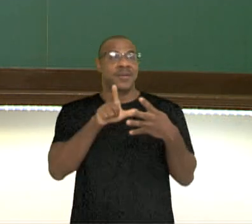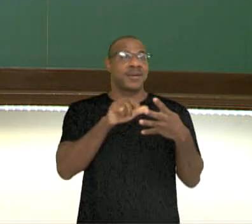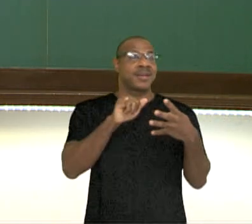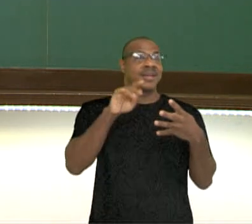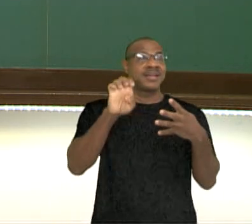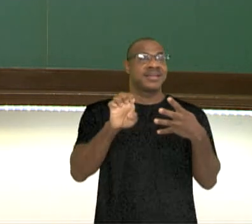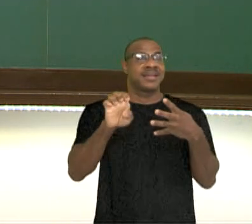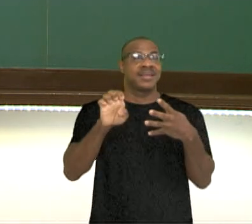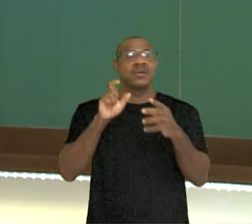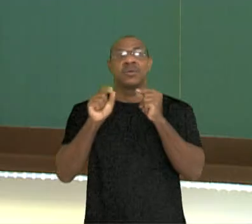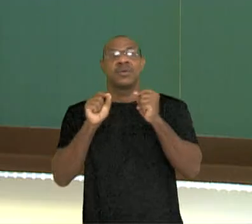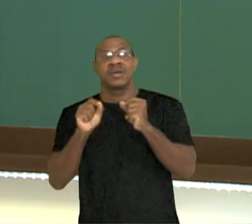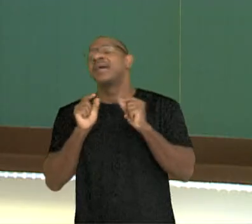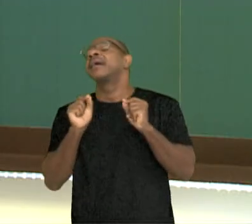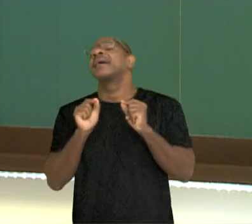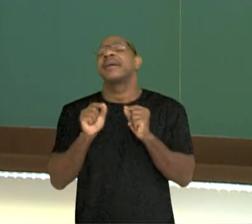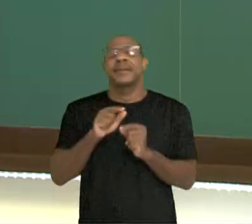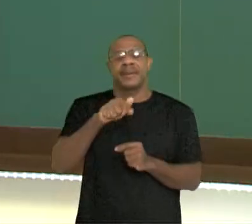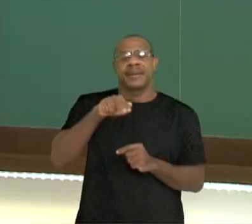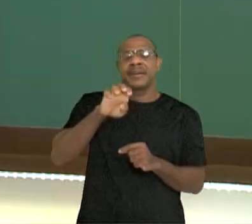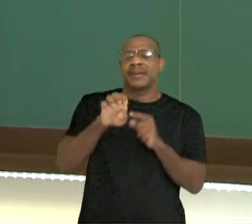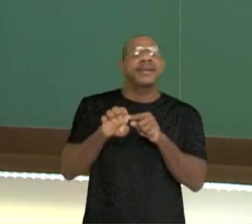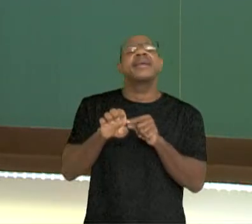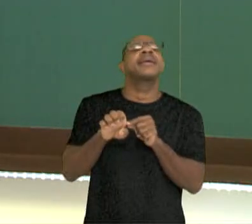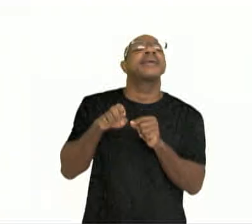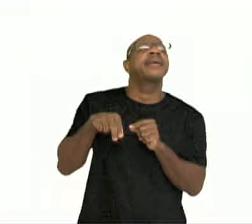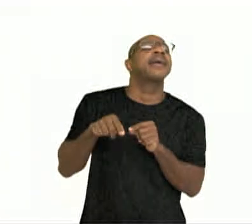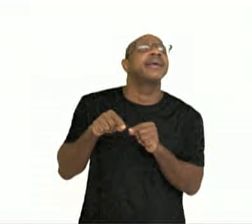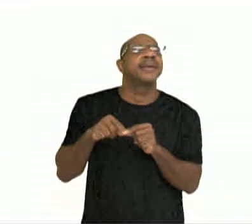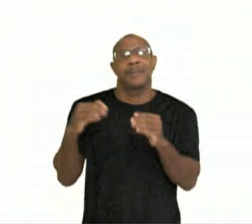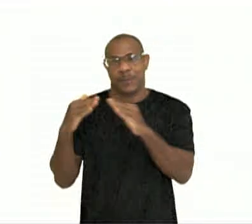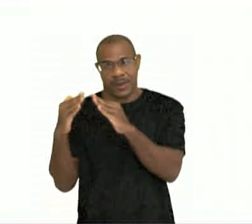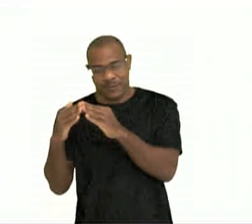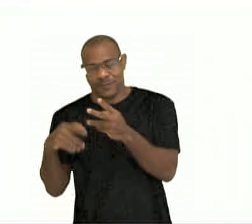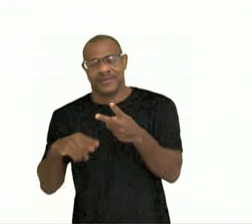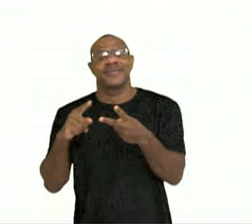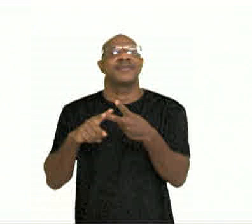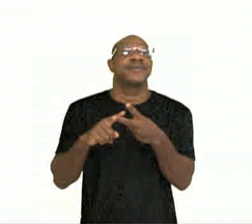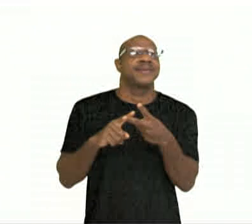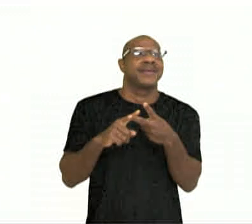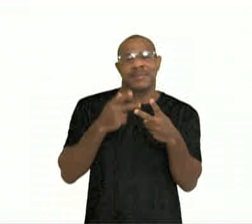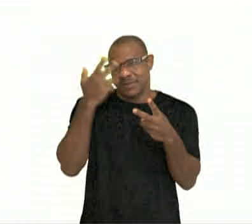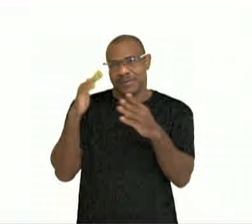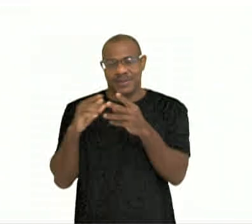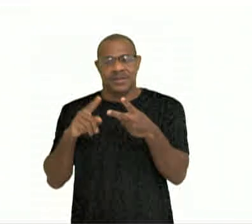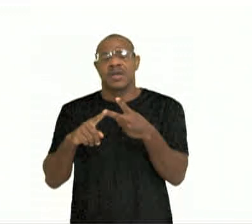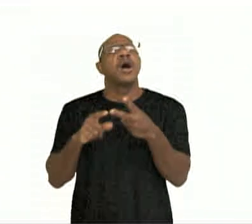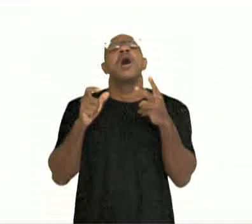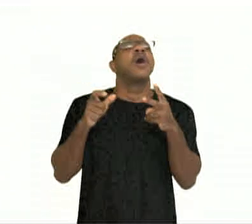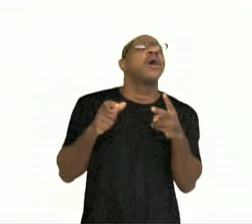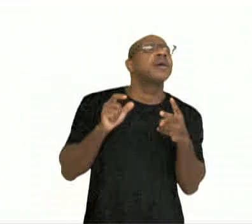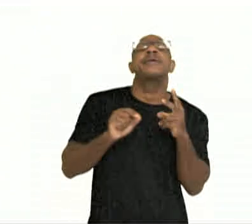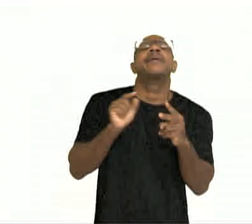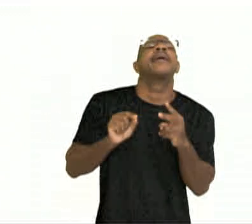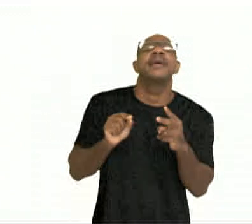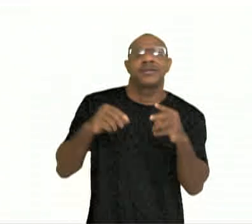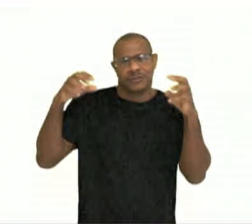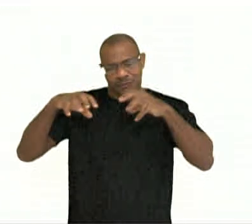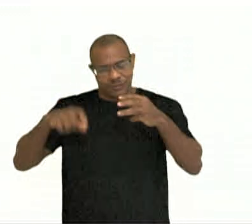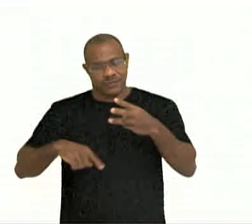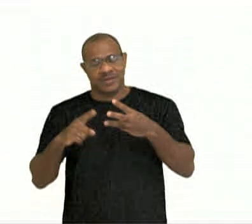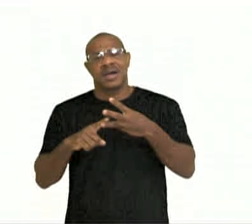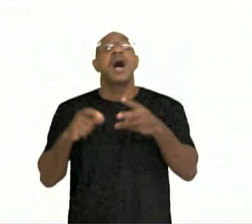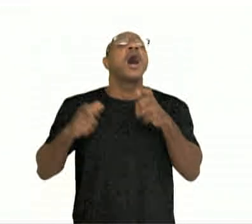quem? Moradores registraram. O que? Chuva. Onde? Diversas regiões do Paraná.